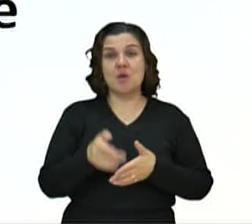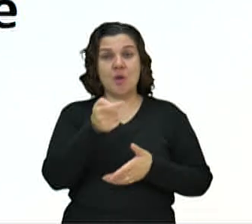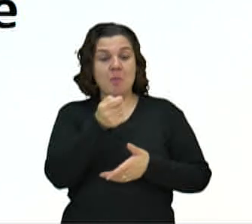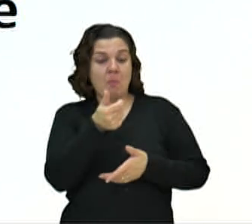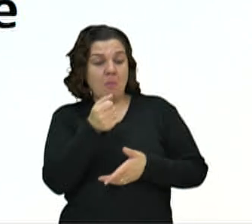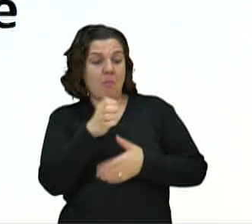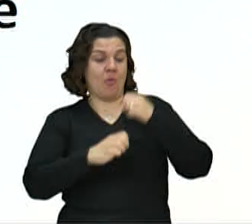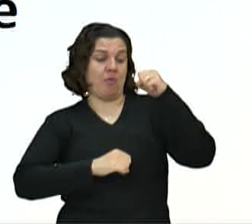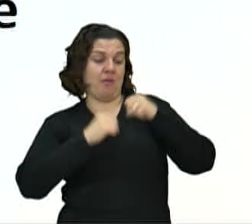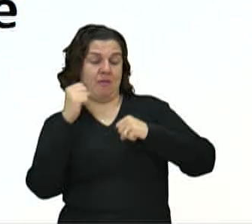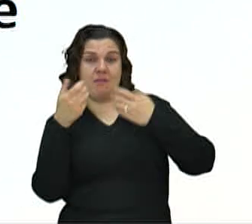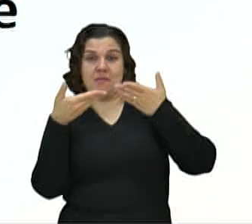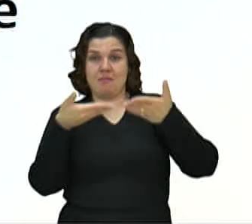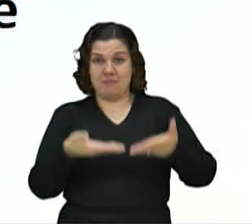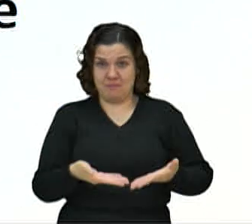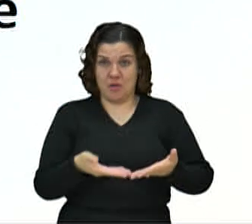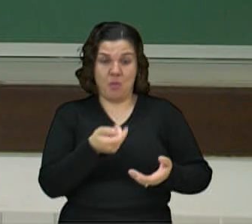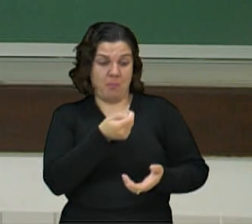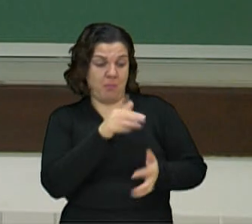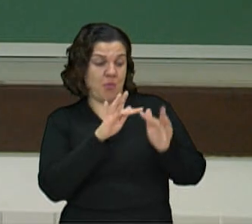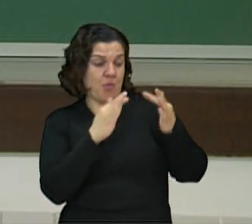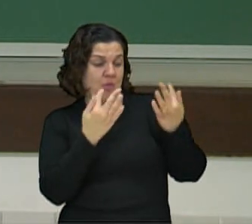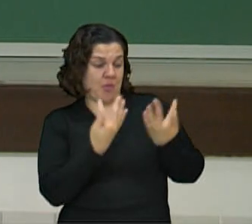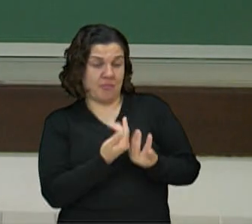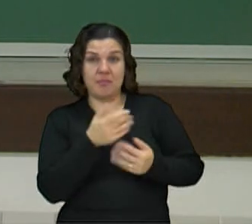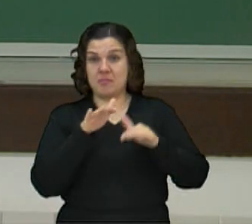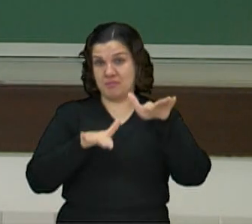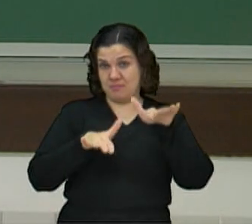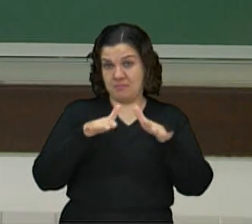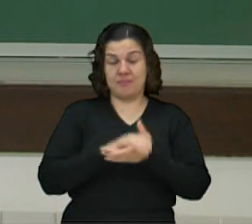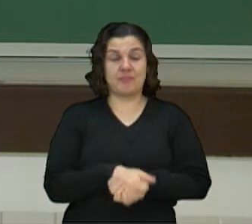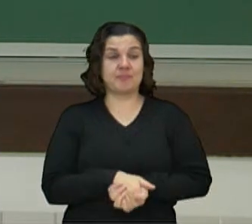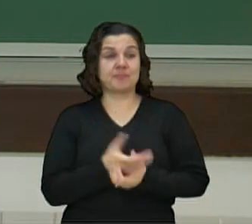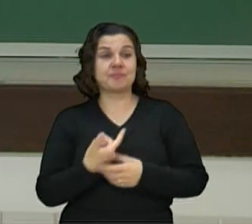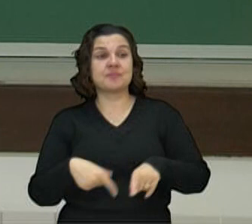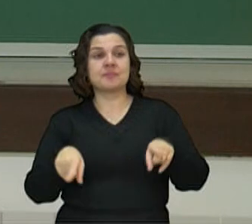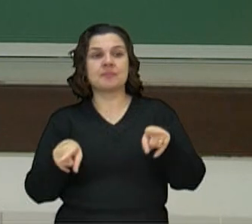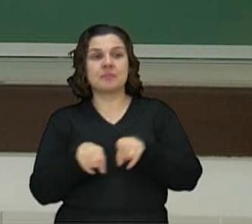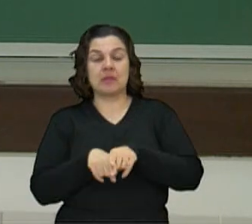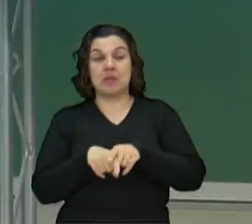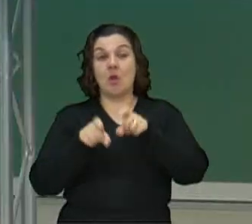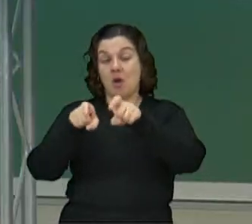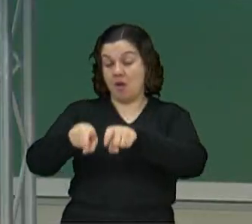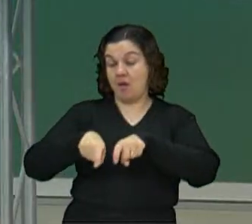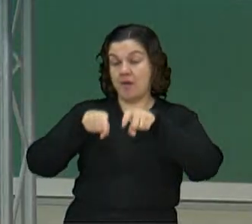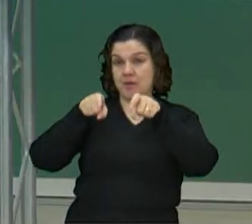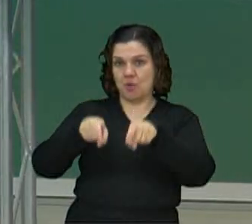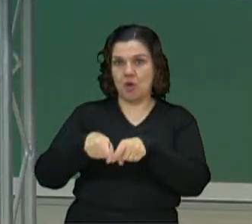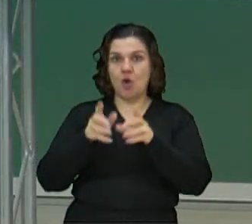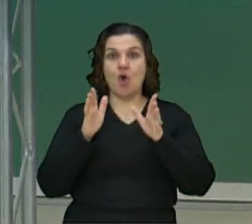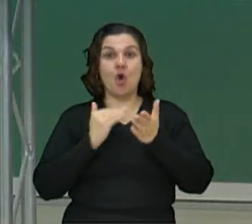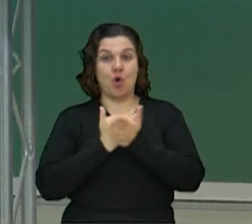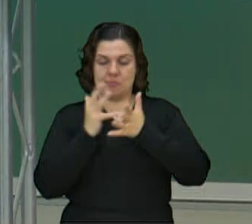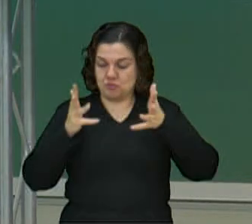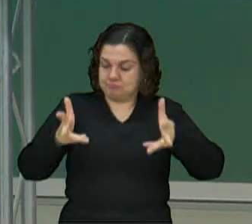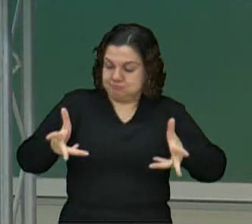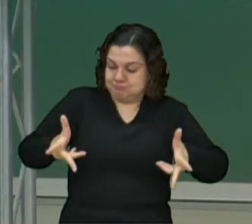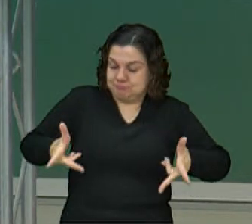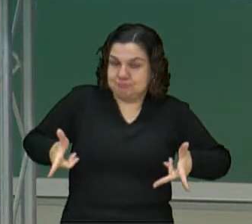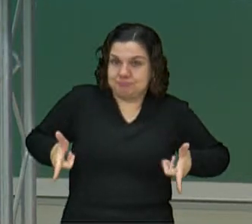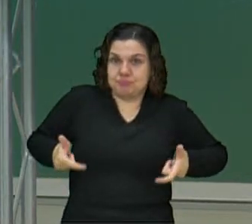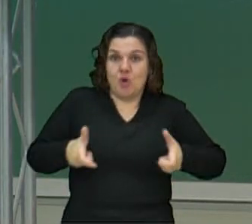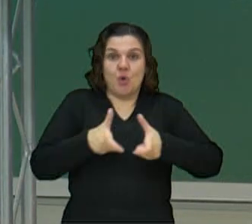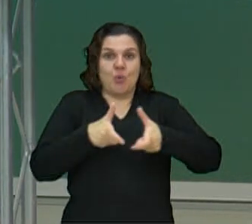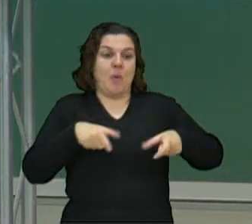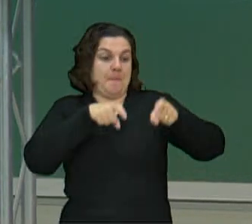poucas empresas, de poucas famílias dominando a economia. E, no campo, na área rural, o uso de máquinas aumentou